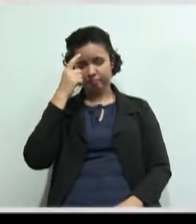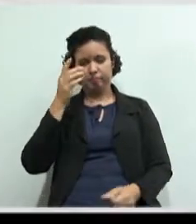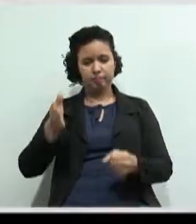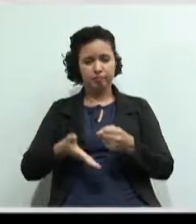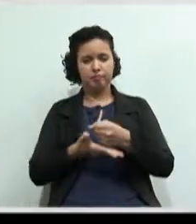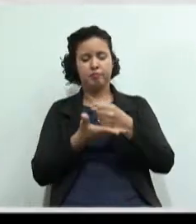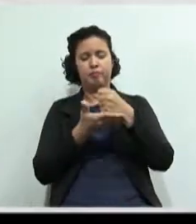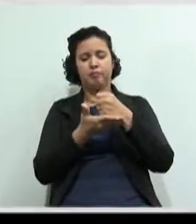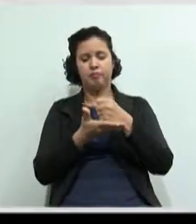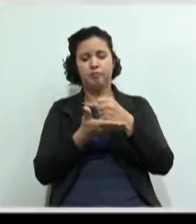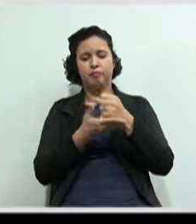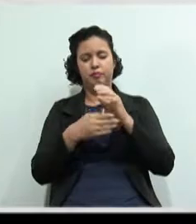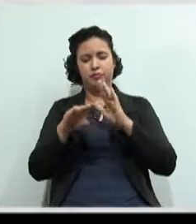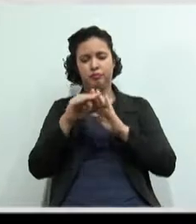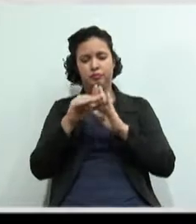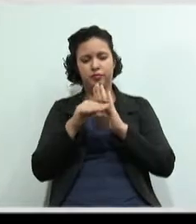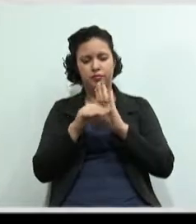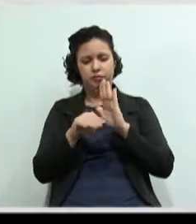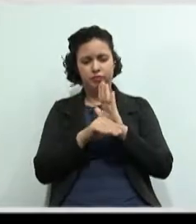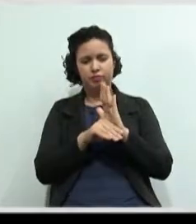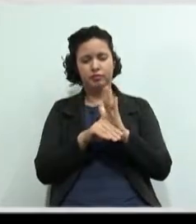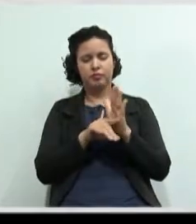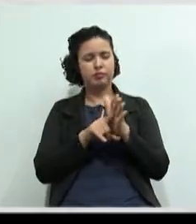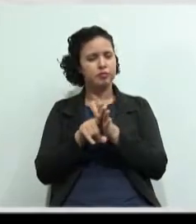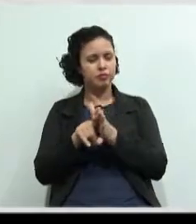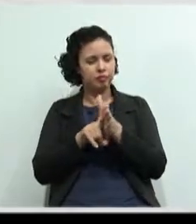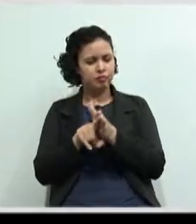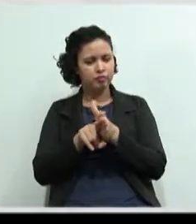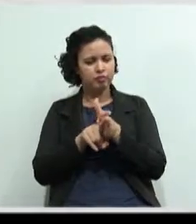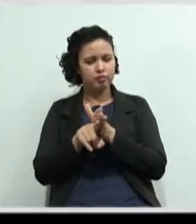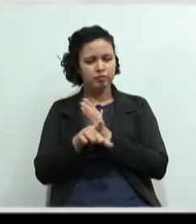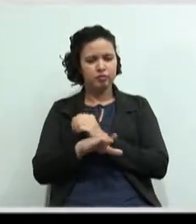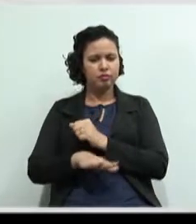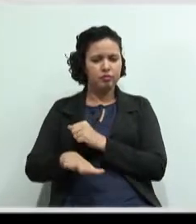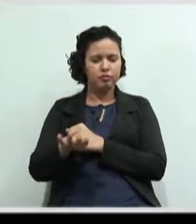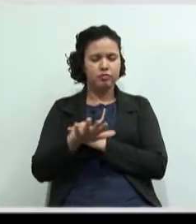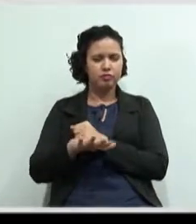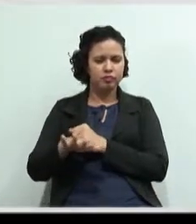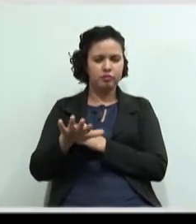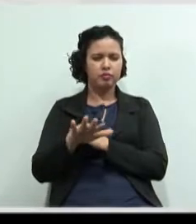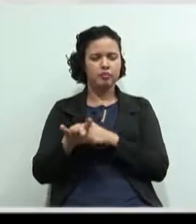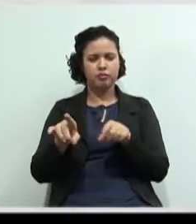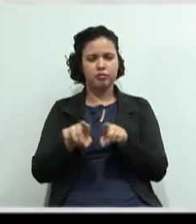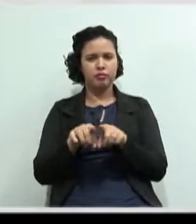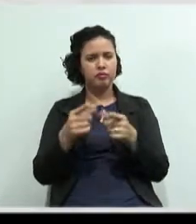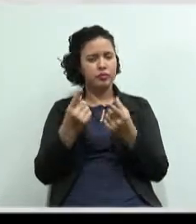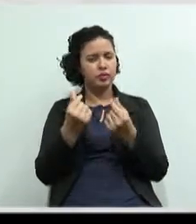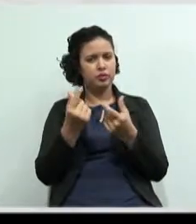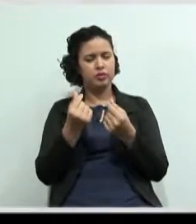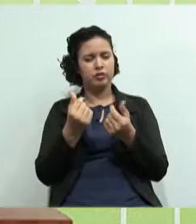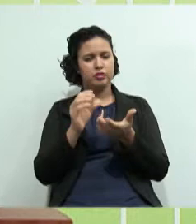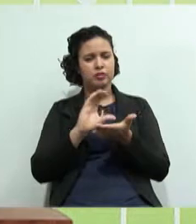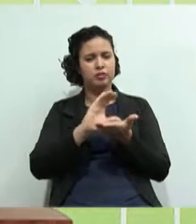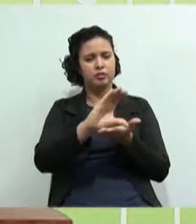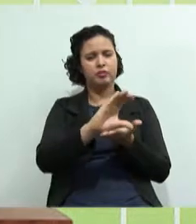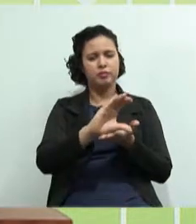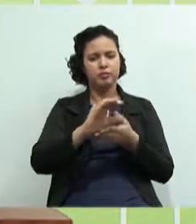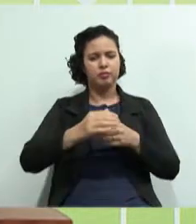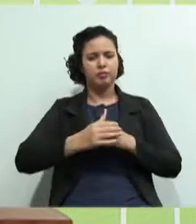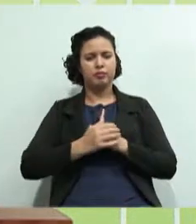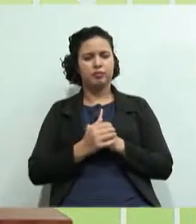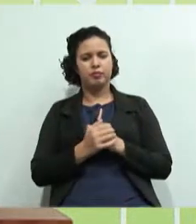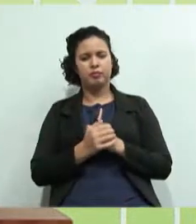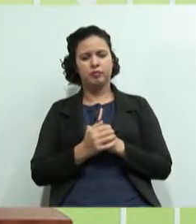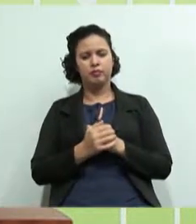voltado à previsão. Ela envolvia análise ambiental e alocação de recursos. Olha aqui para mim, ó, como é que era naquela